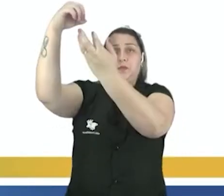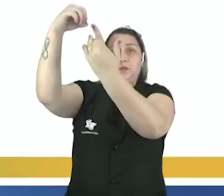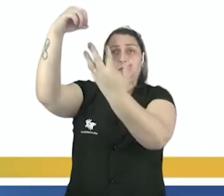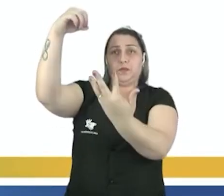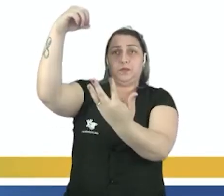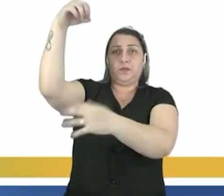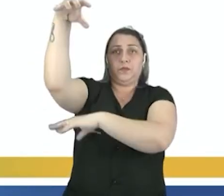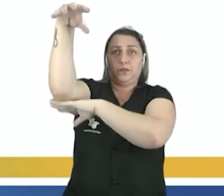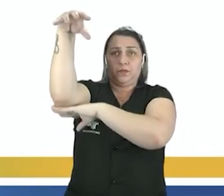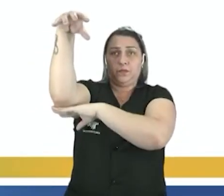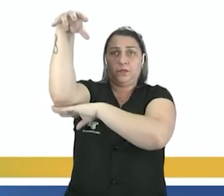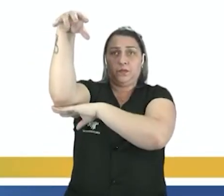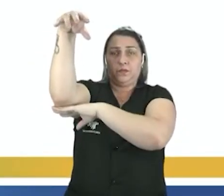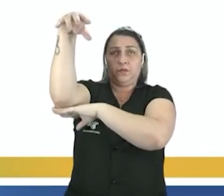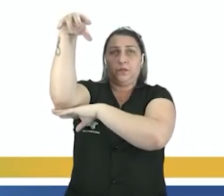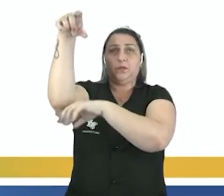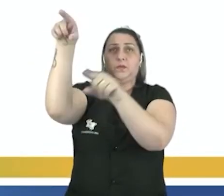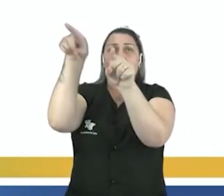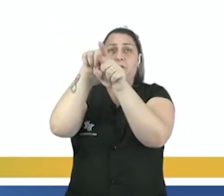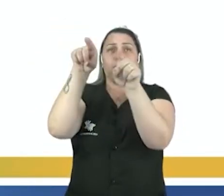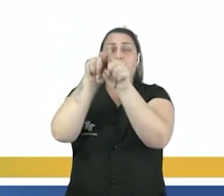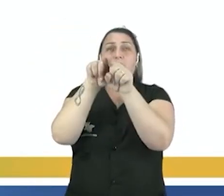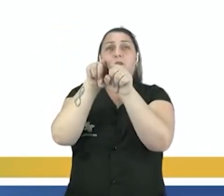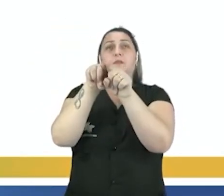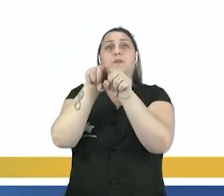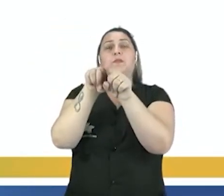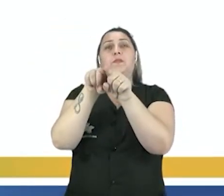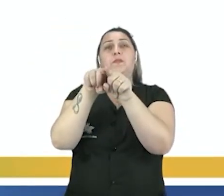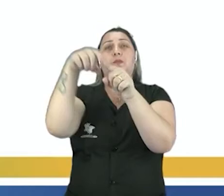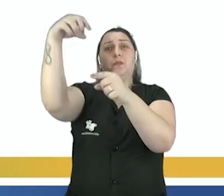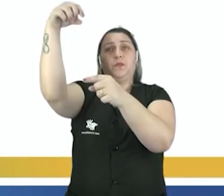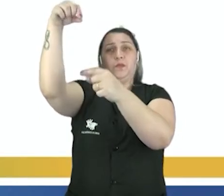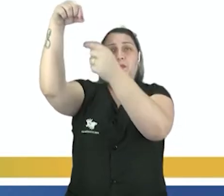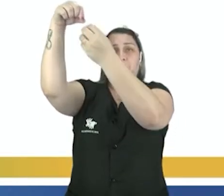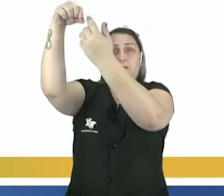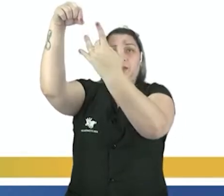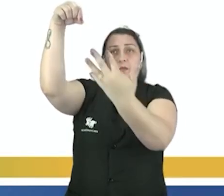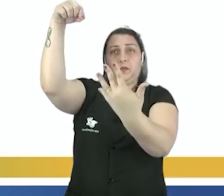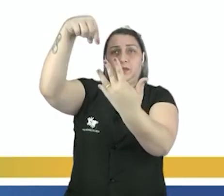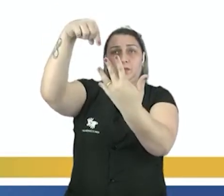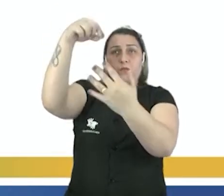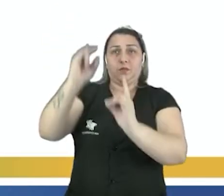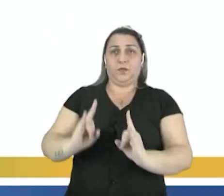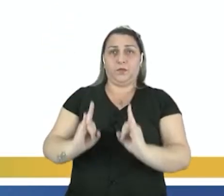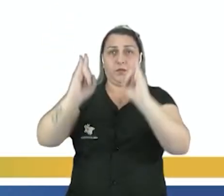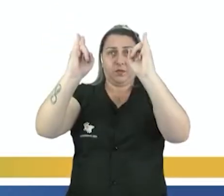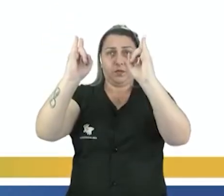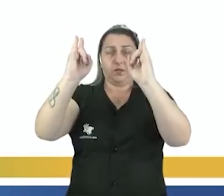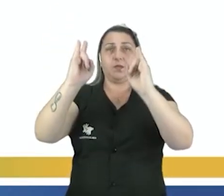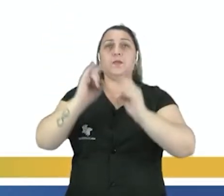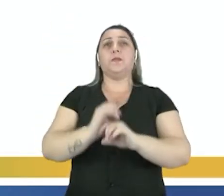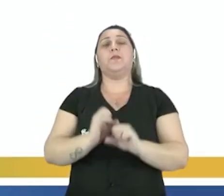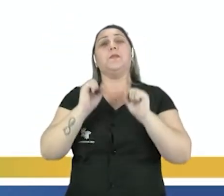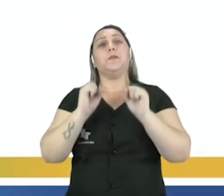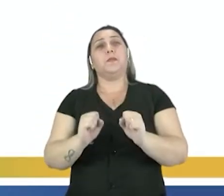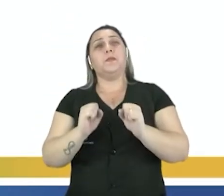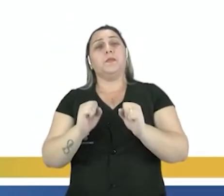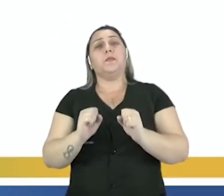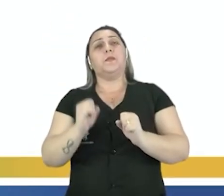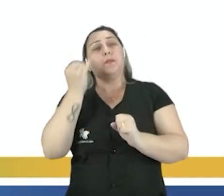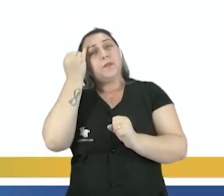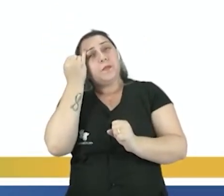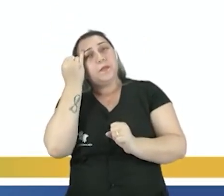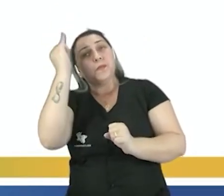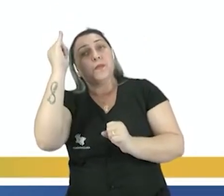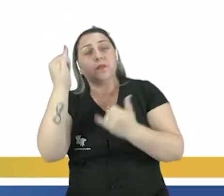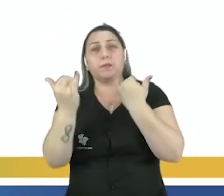o poste vai ser igual o ângulo formado entre os raios solares e o prédio. Então aqui eu posso aplicar a ideia